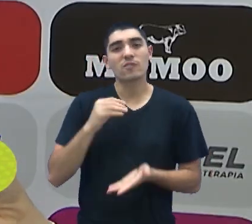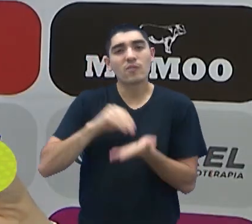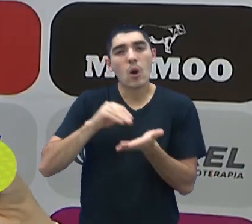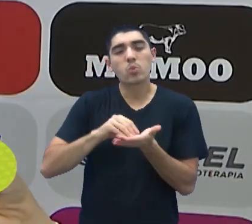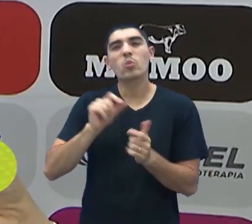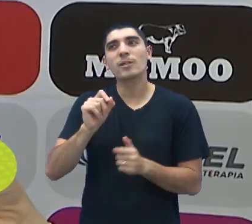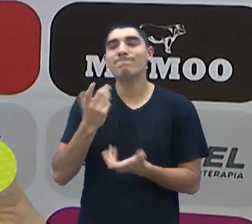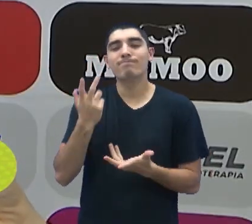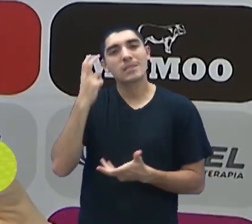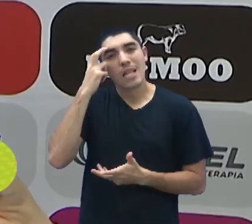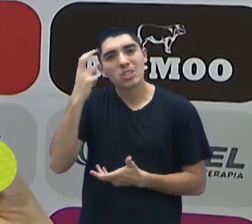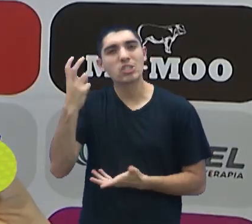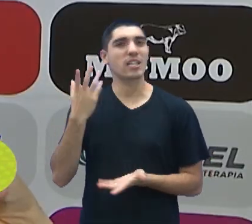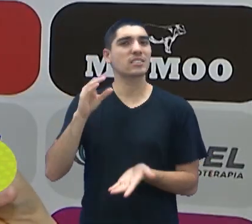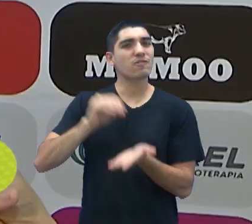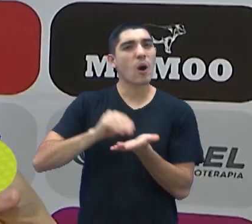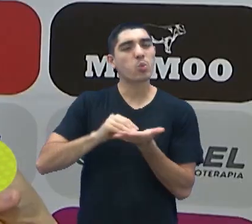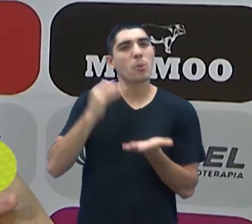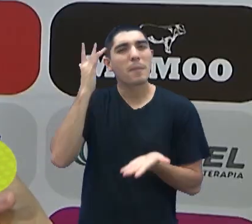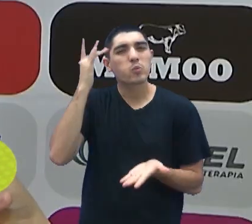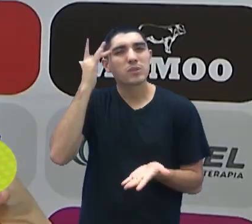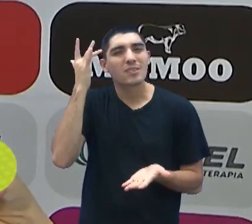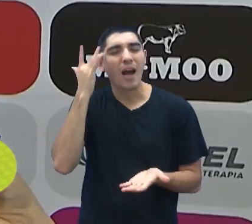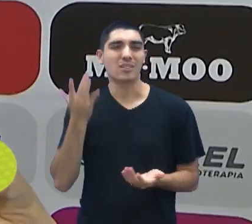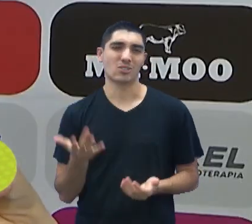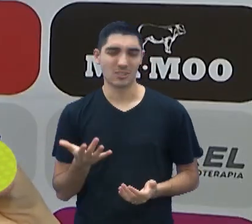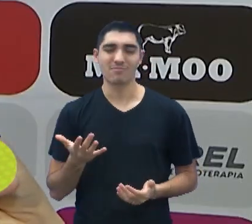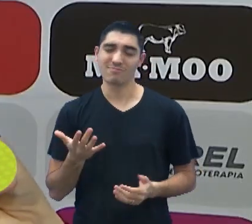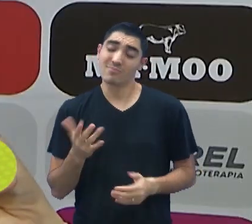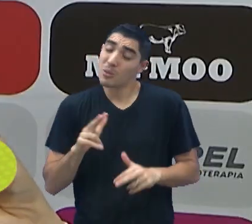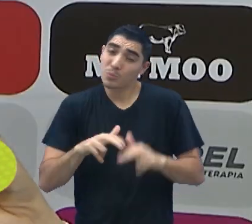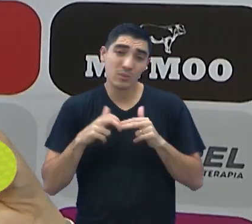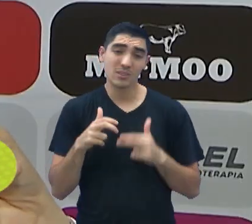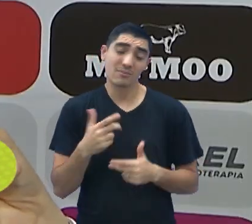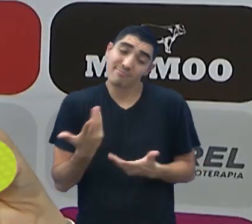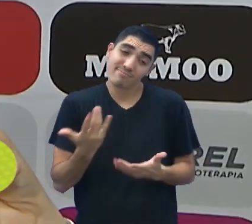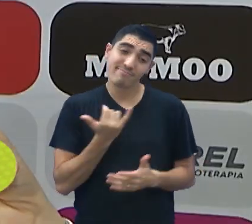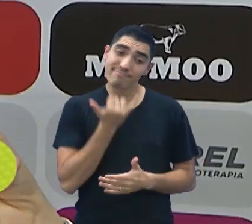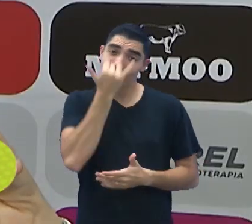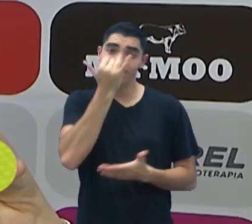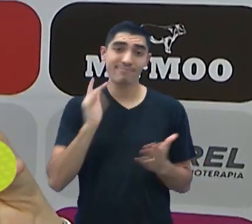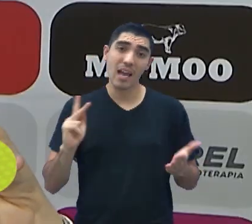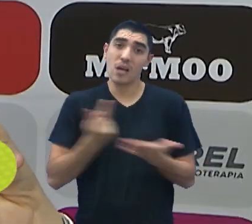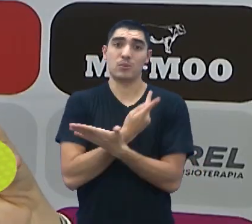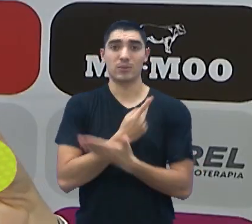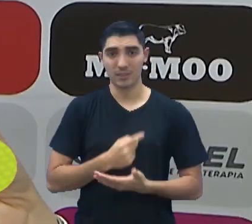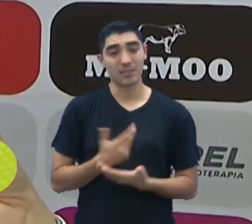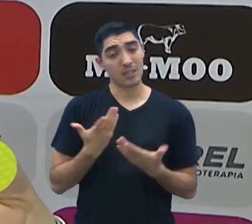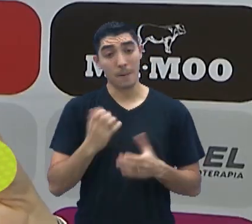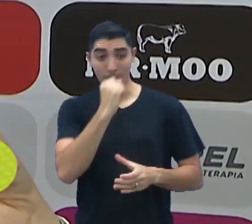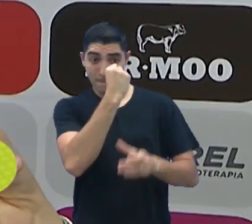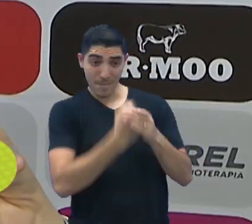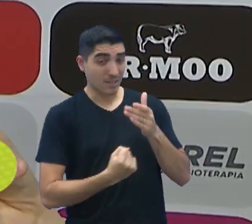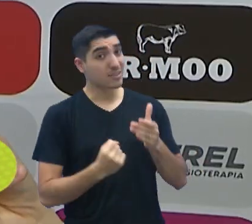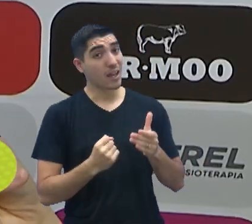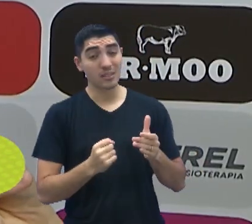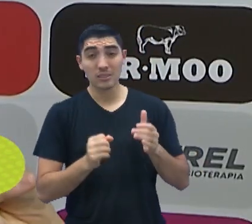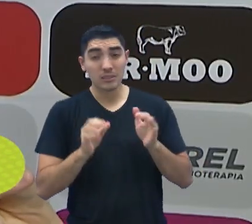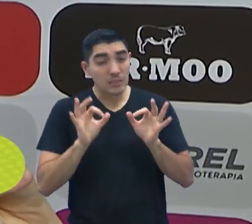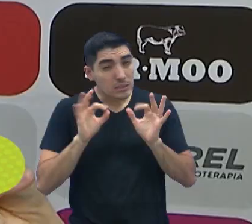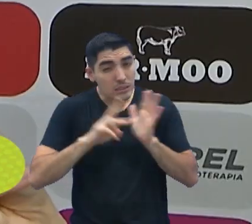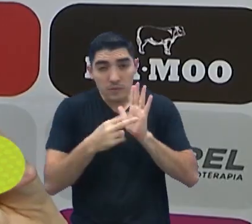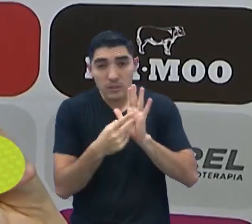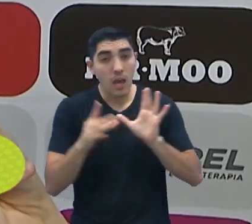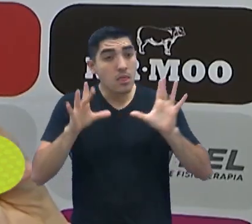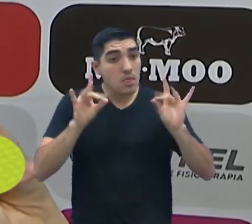inteligente, né? Um pouco mais maduro nesse momento, e a gente não soube isso, e é o que está pesando muito. Eu acho que basquete é jogo de detalhes, e esses detalhes